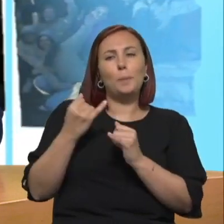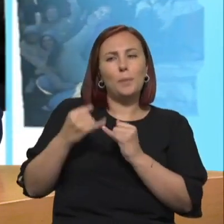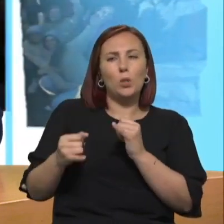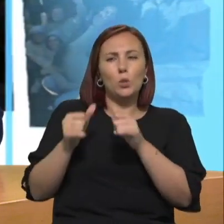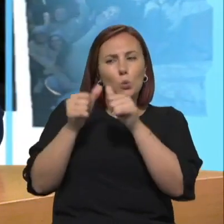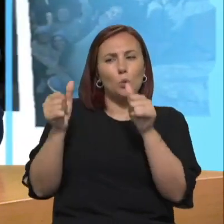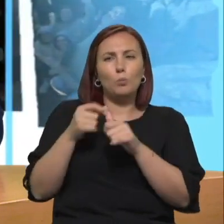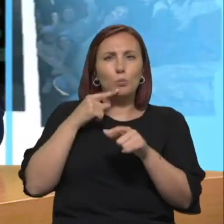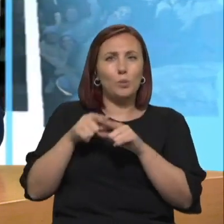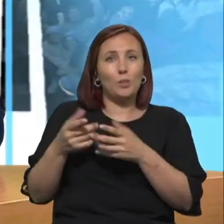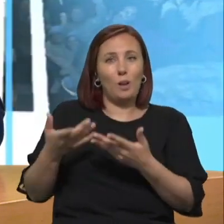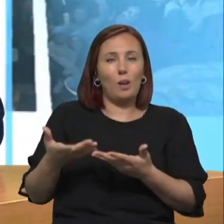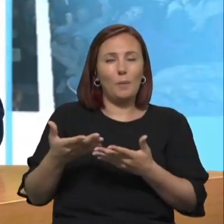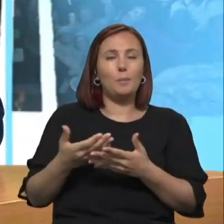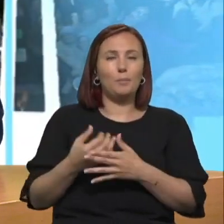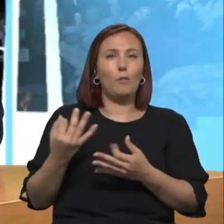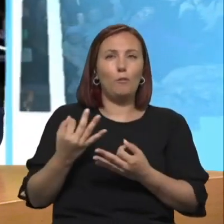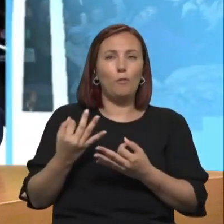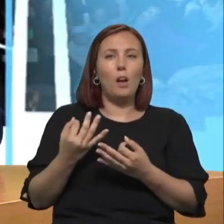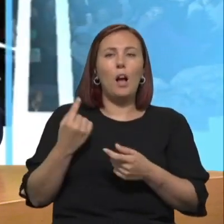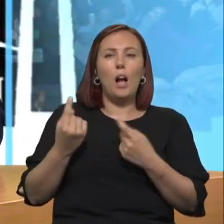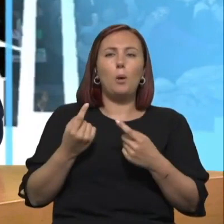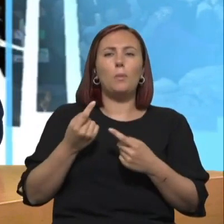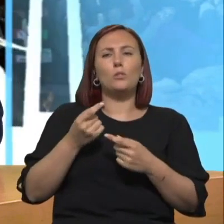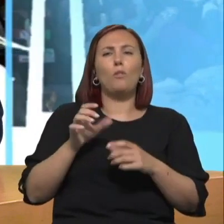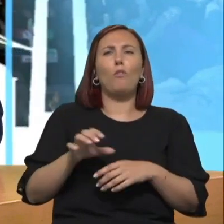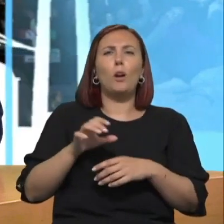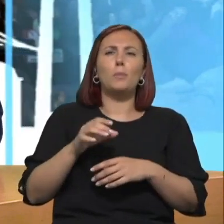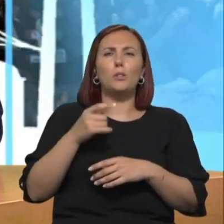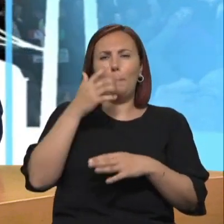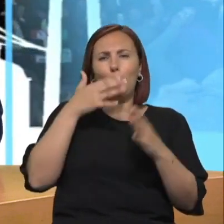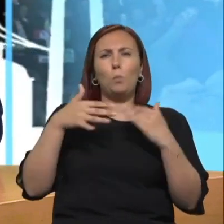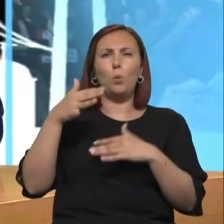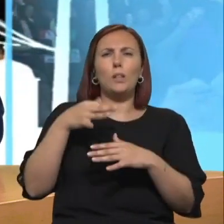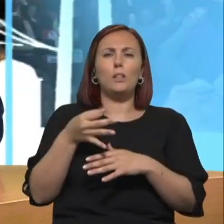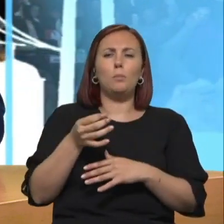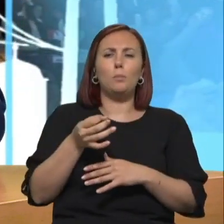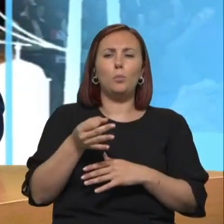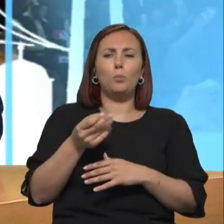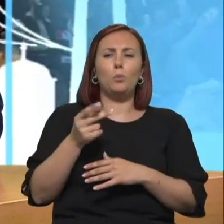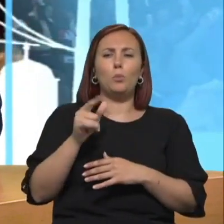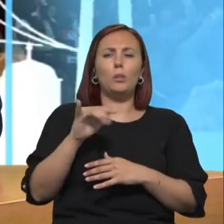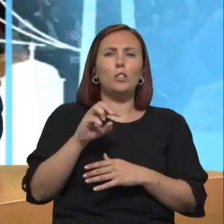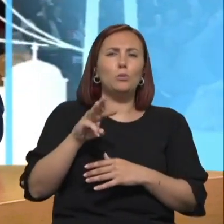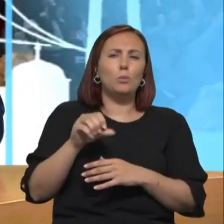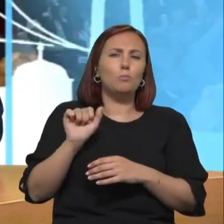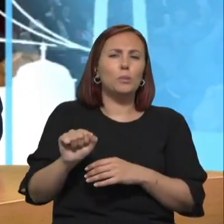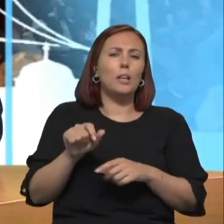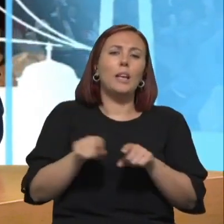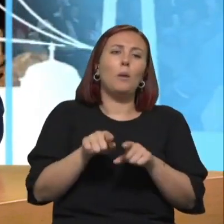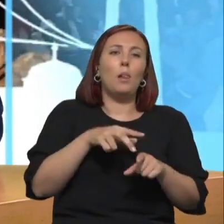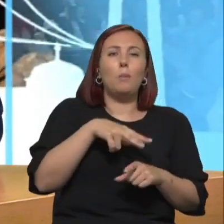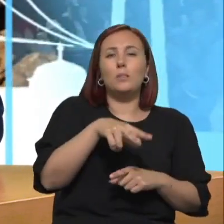político atual, as formas de populismo que efetivamente não são em Portugal,